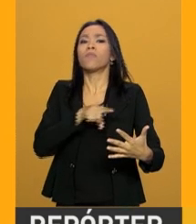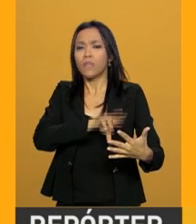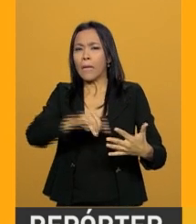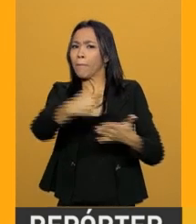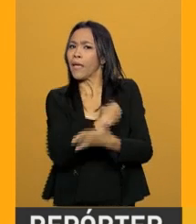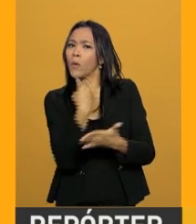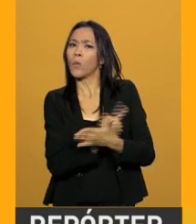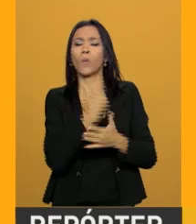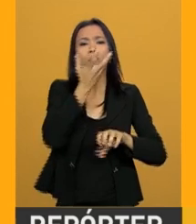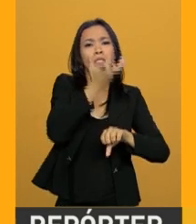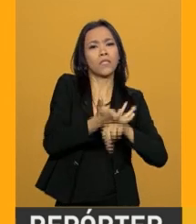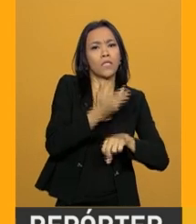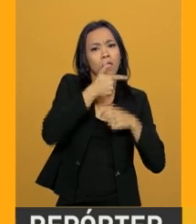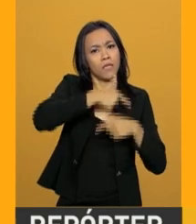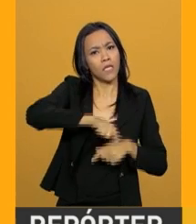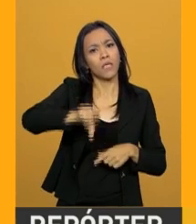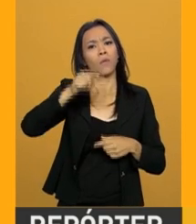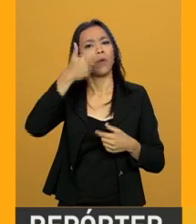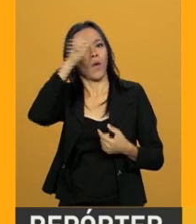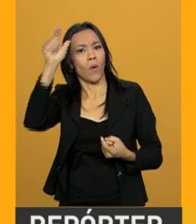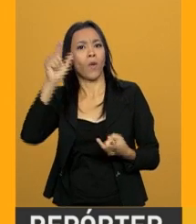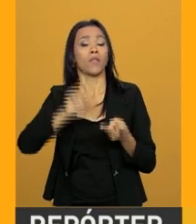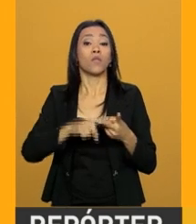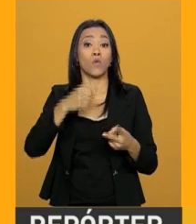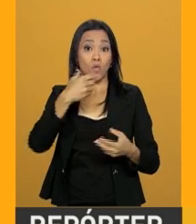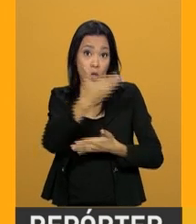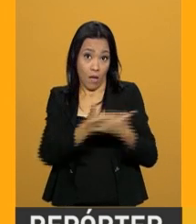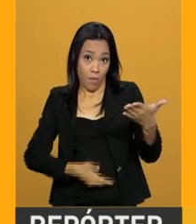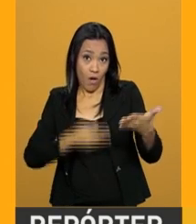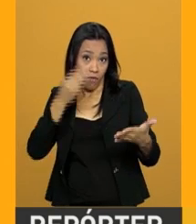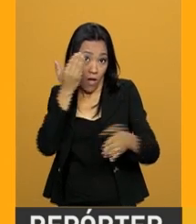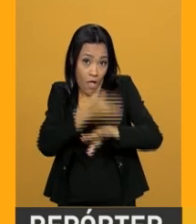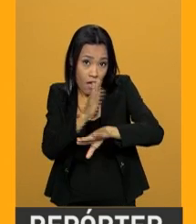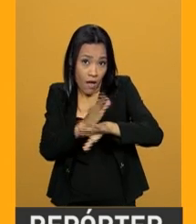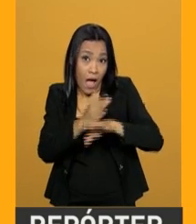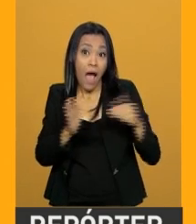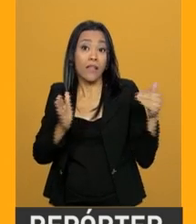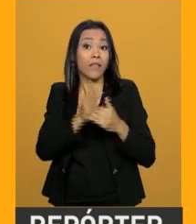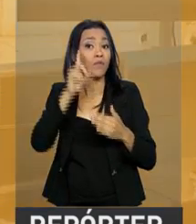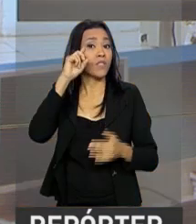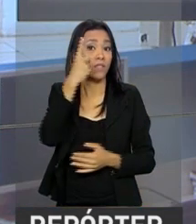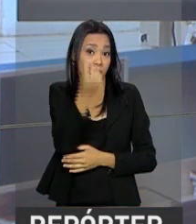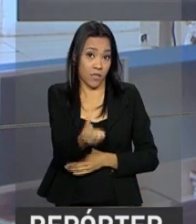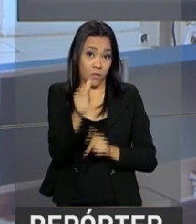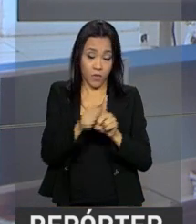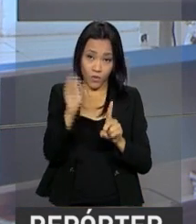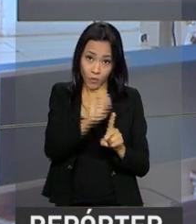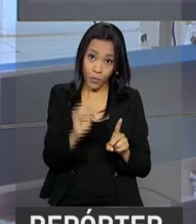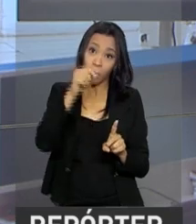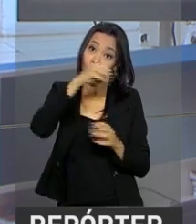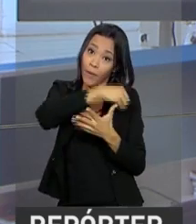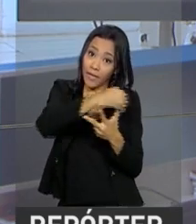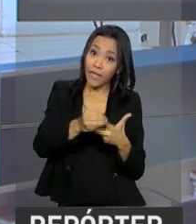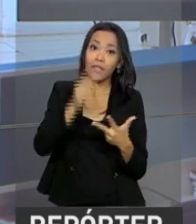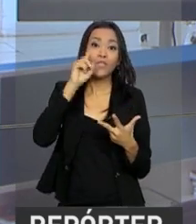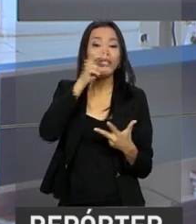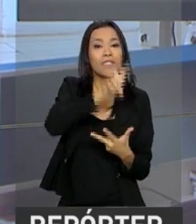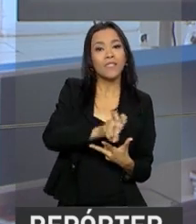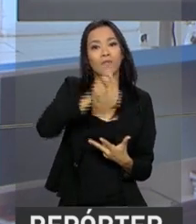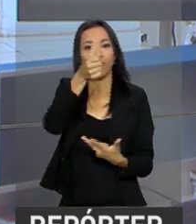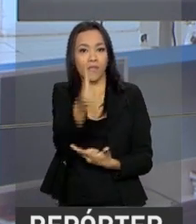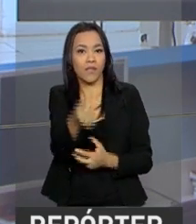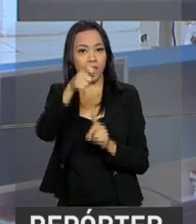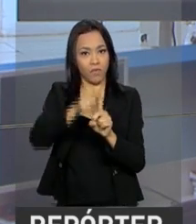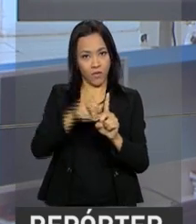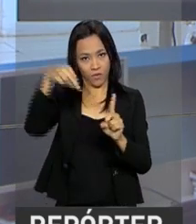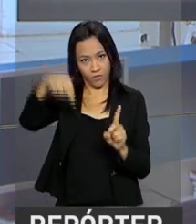perguntas sobre língua estrangeira o simulado pode ser feito até o dia 16 de outubro o enem este ano será nos dias 5 e